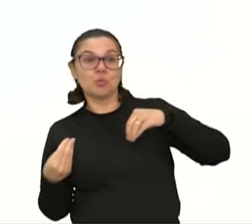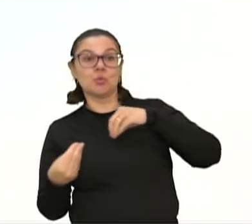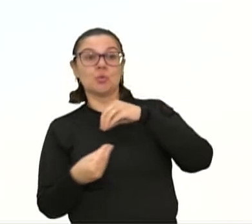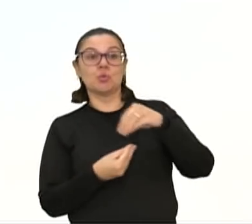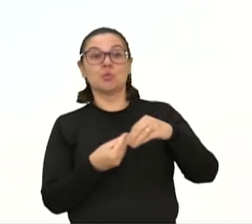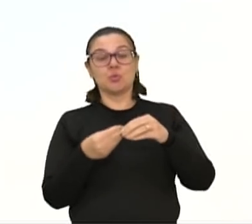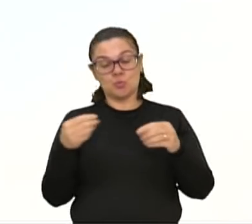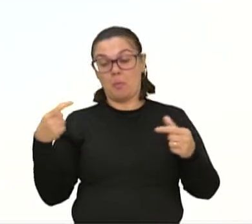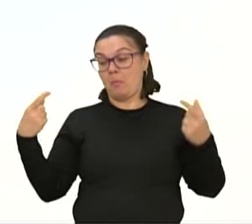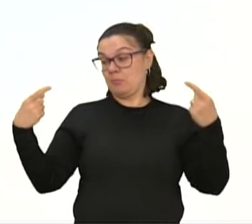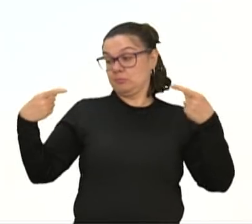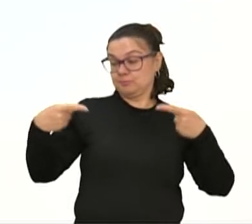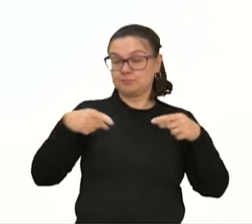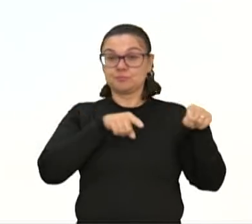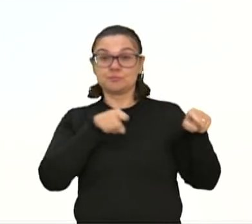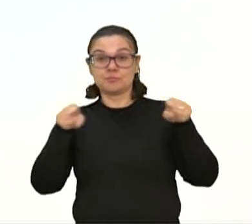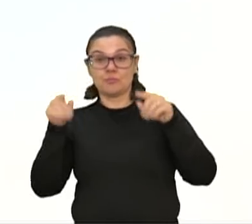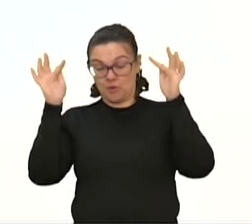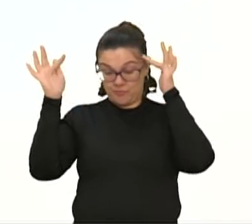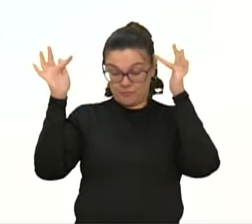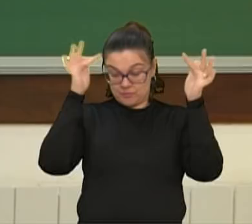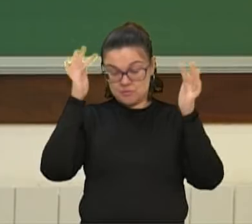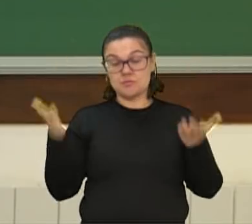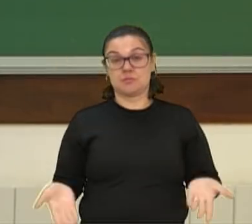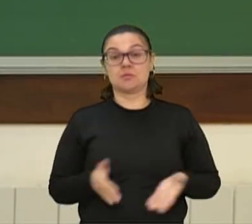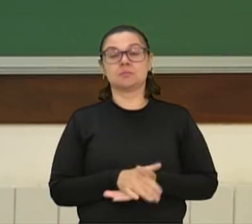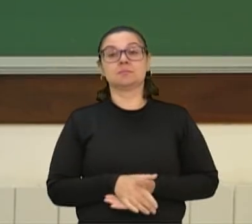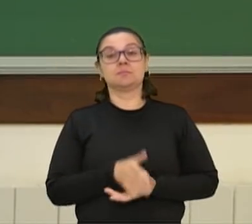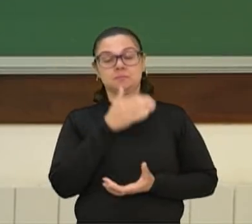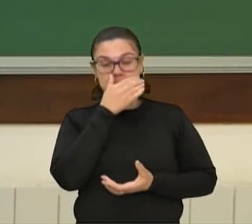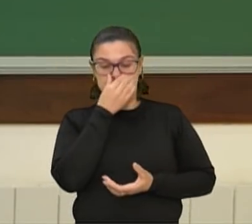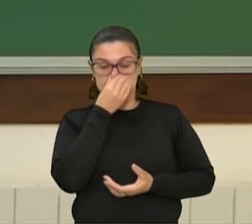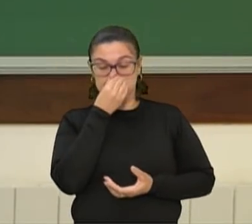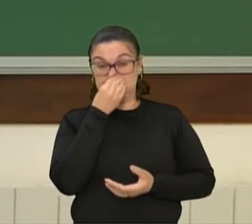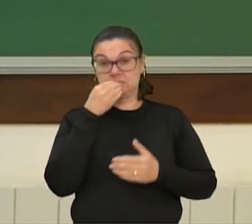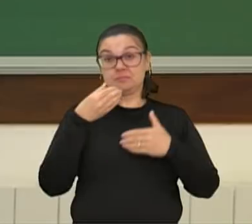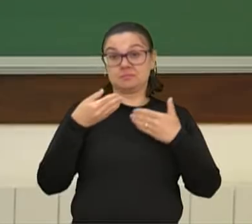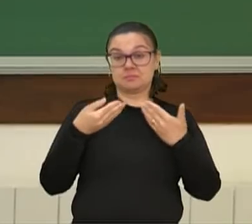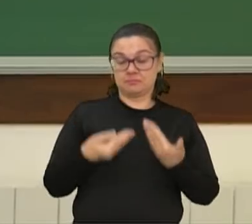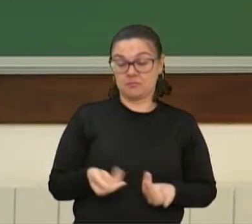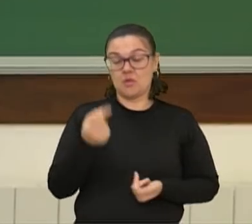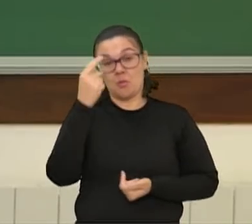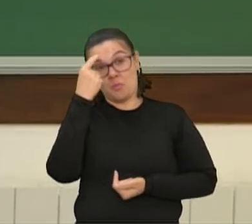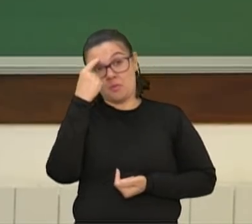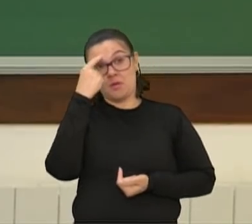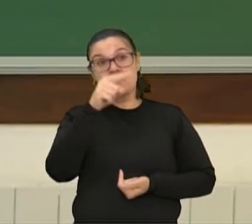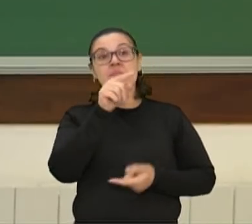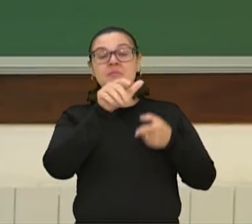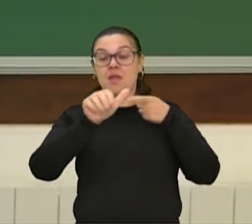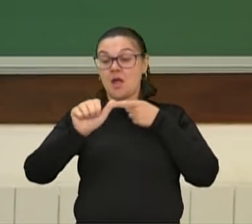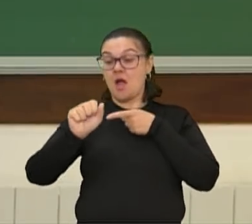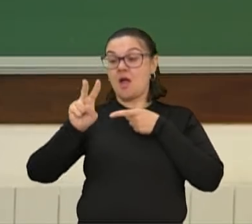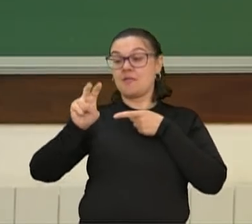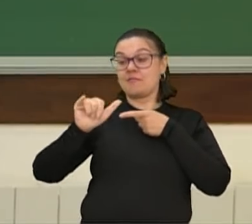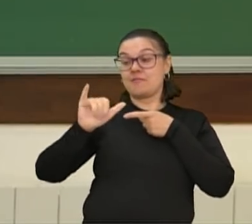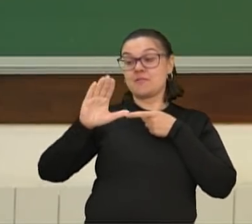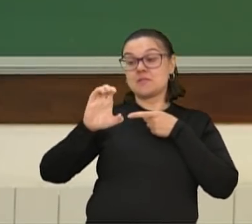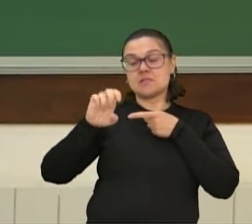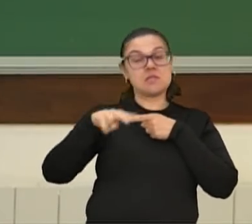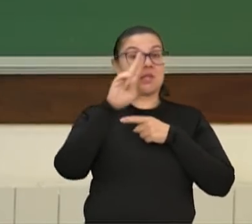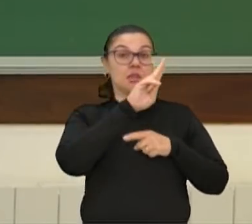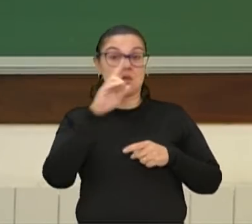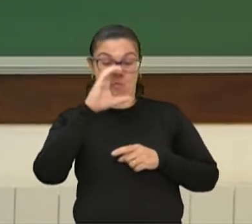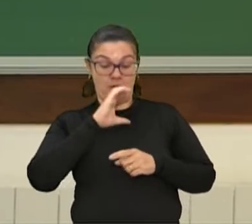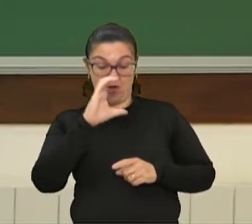o aristotelismo. Então, reforce bem. Mas olha bem, Avicena não é católico, Avicena não